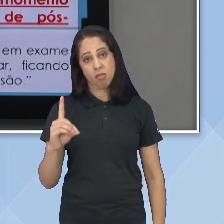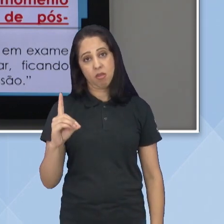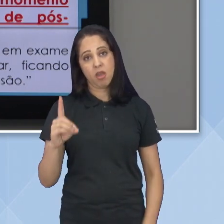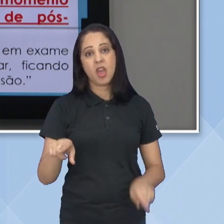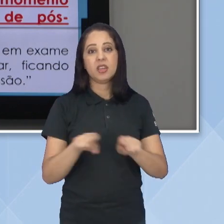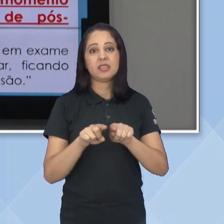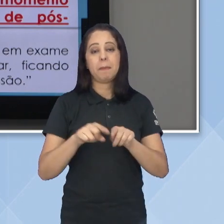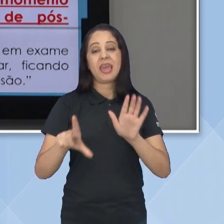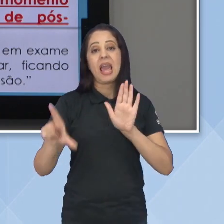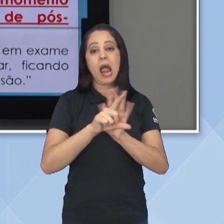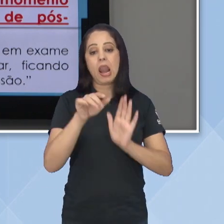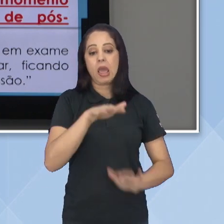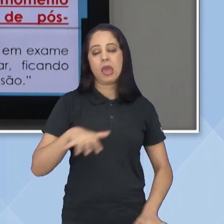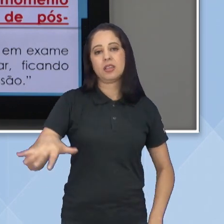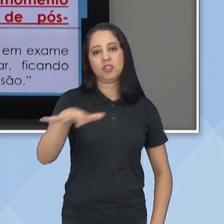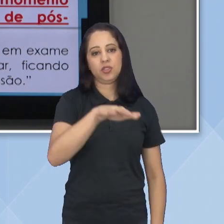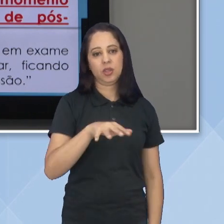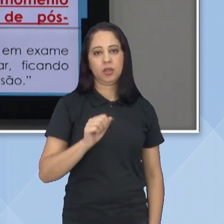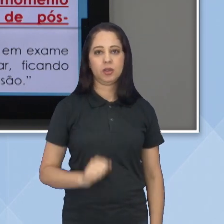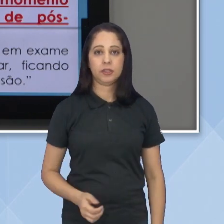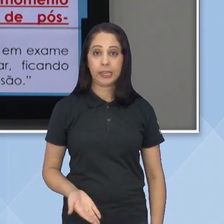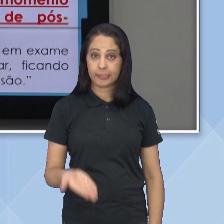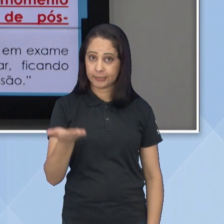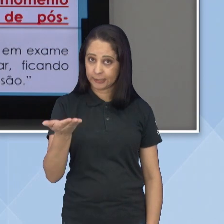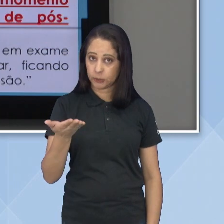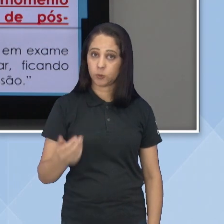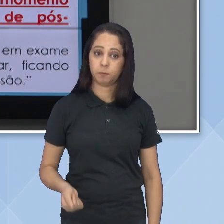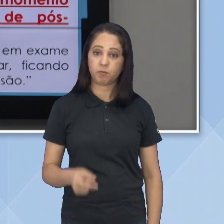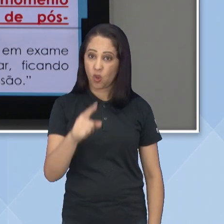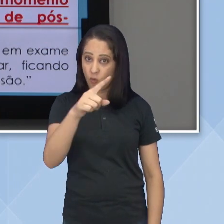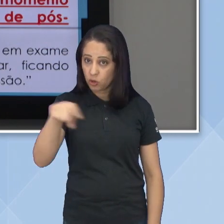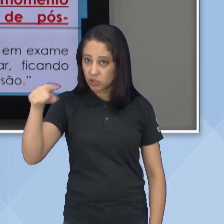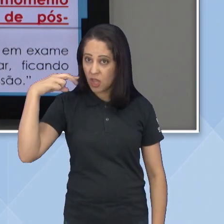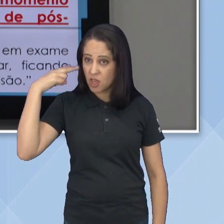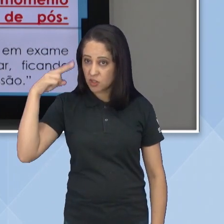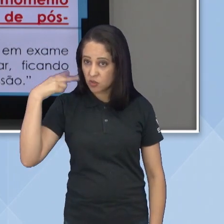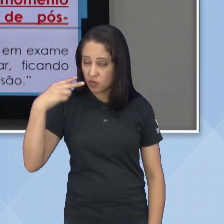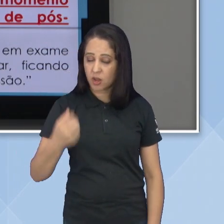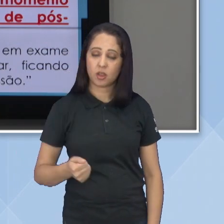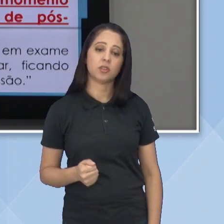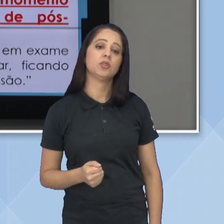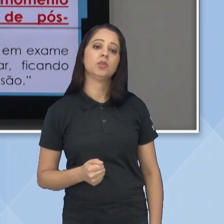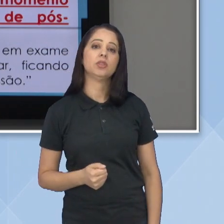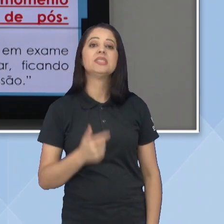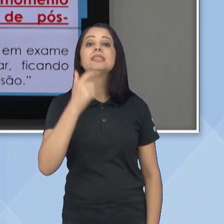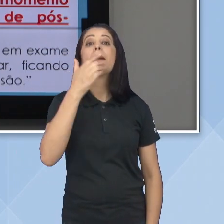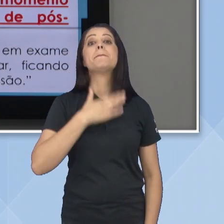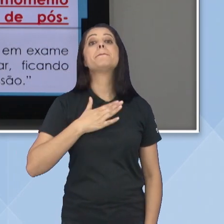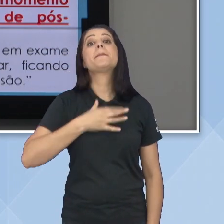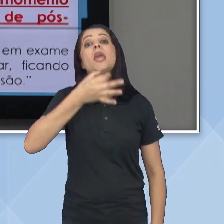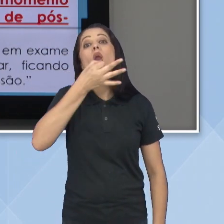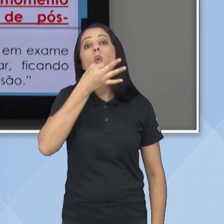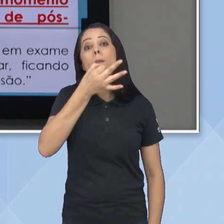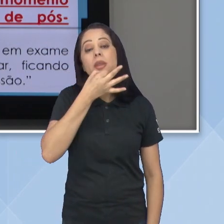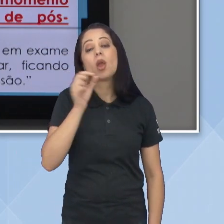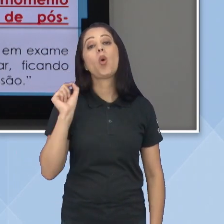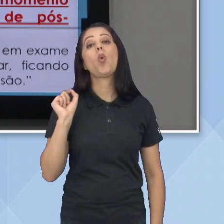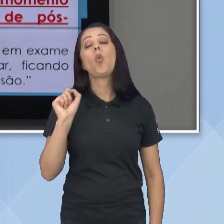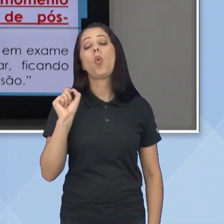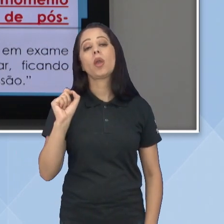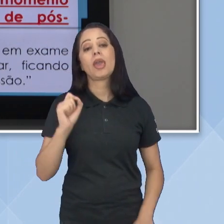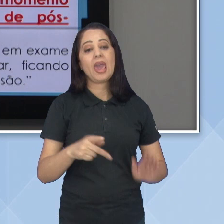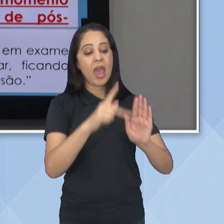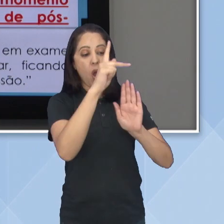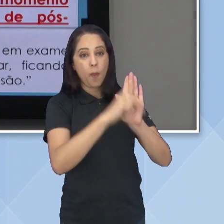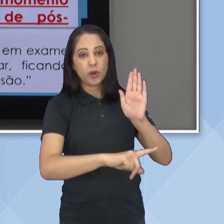zoneamento. Então, meus caros vereadores, vereadoras, eu recomendo que esse projeto deva